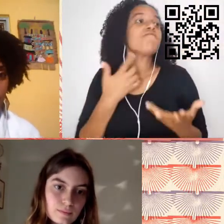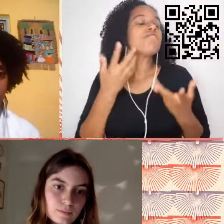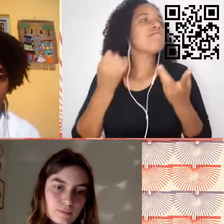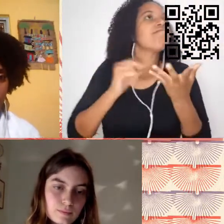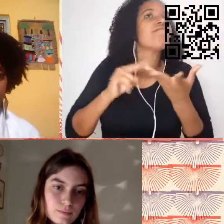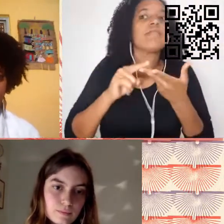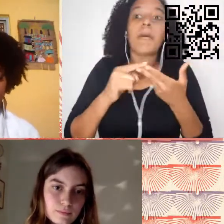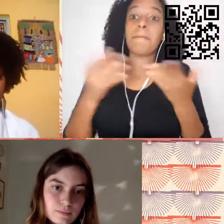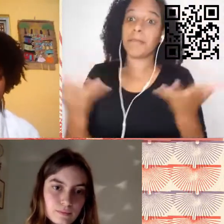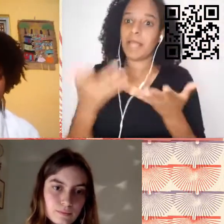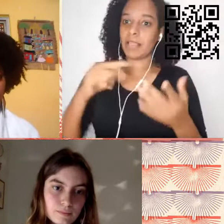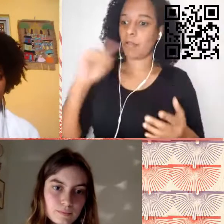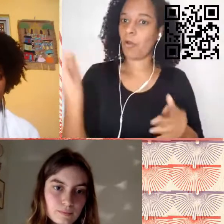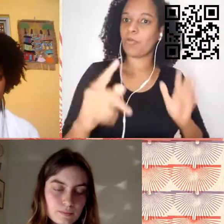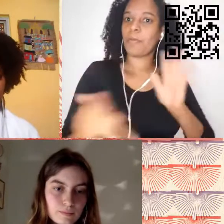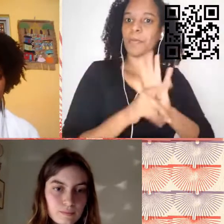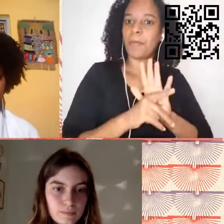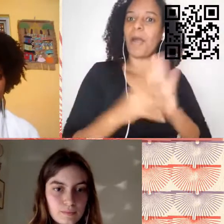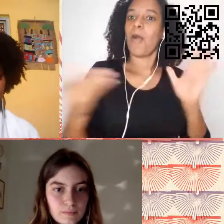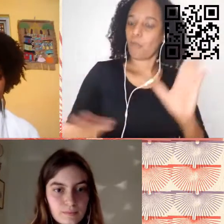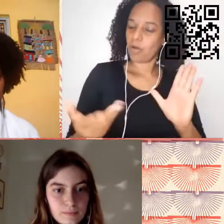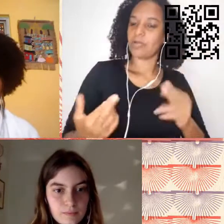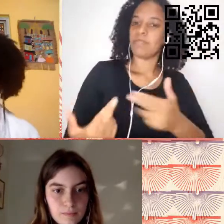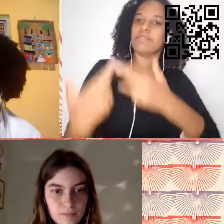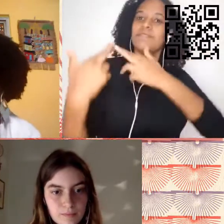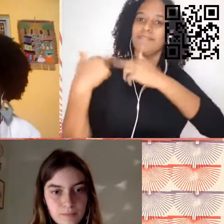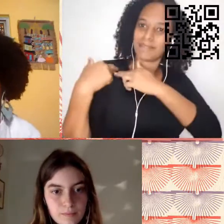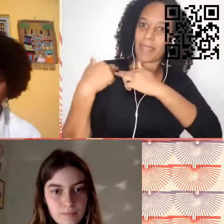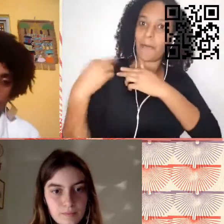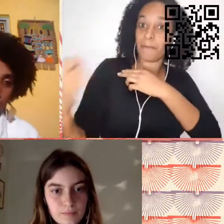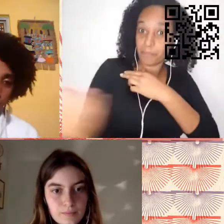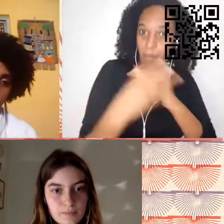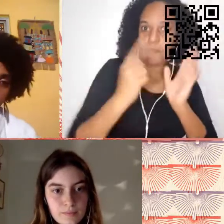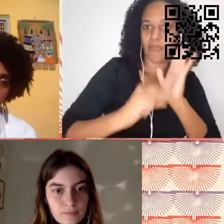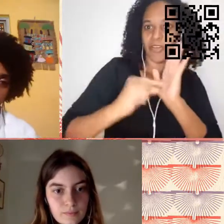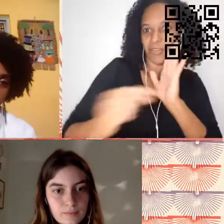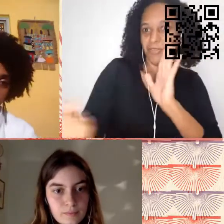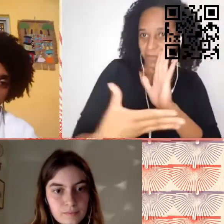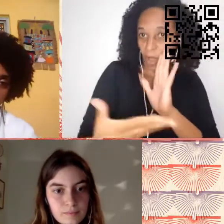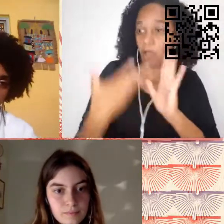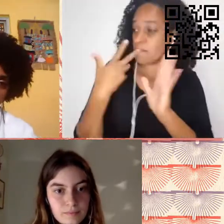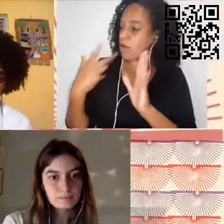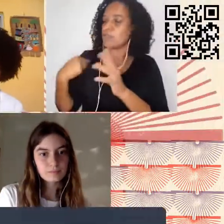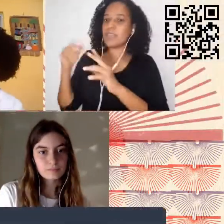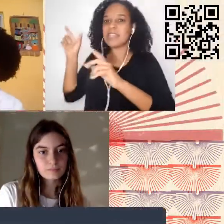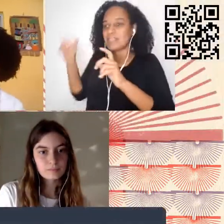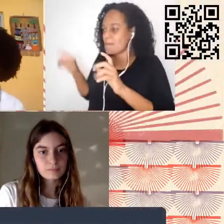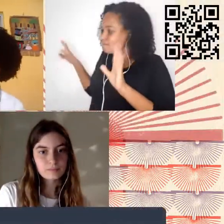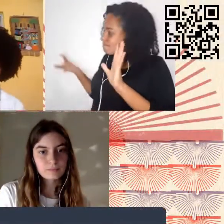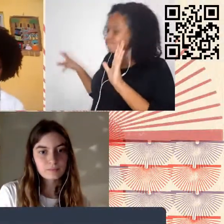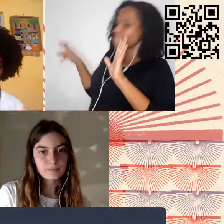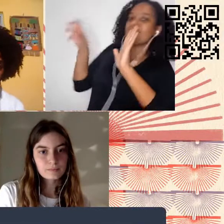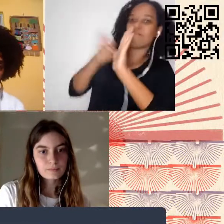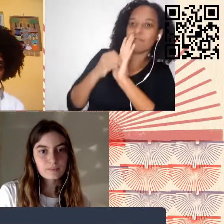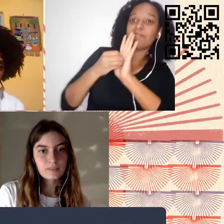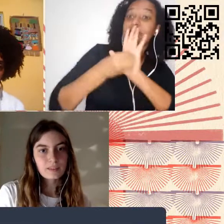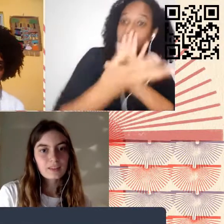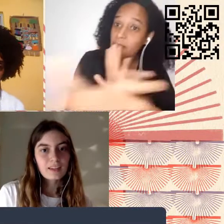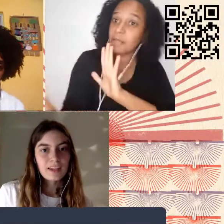função também, um papel, assim, dessas novas autoras poder manter isso vivo, de certa forma,